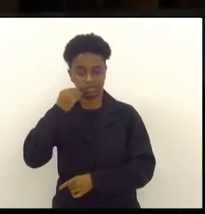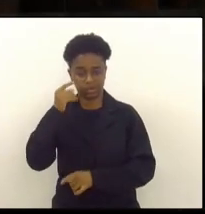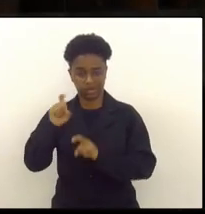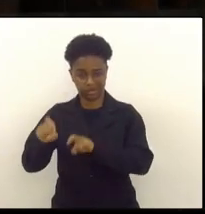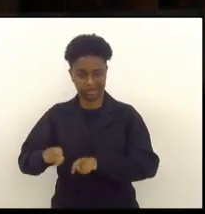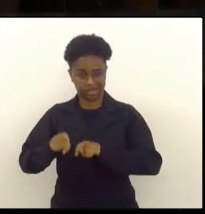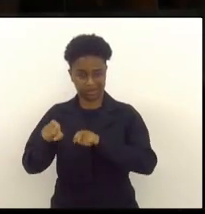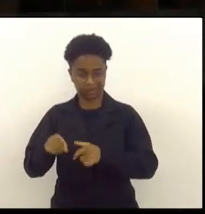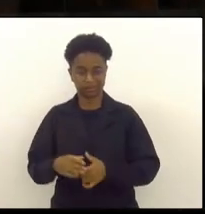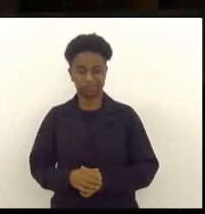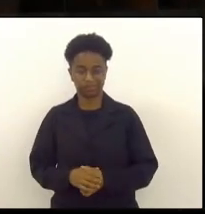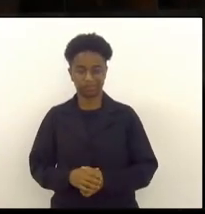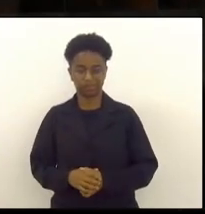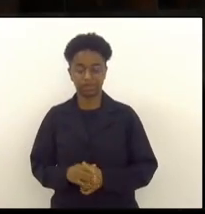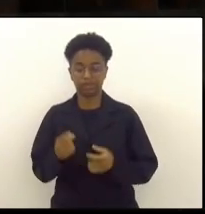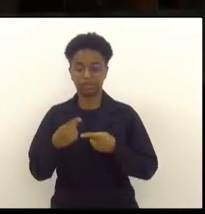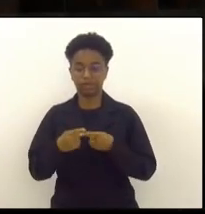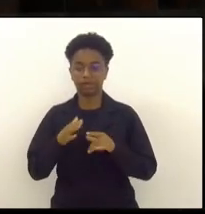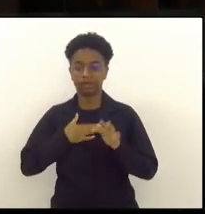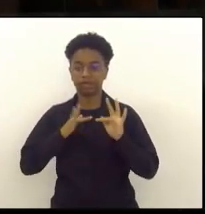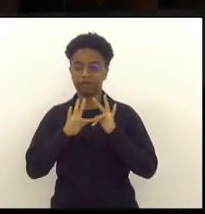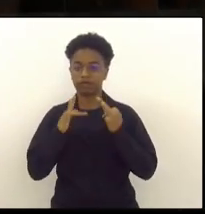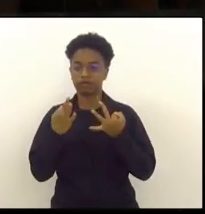interior, né? A minha família